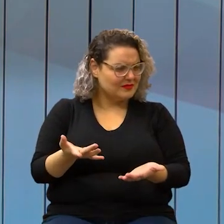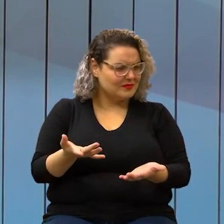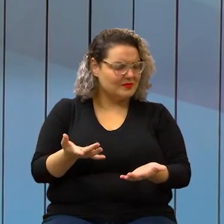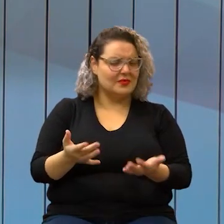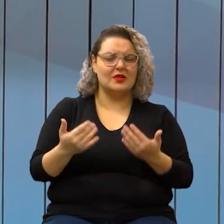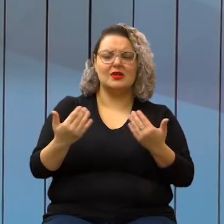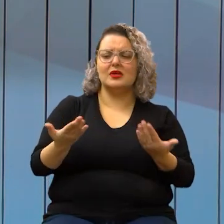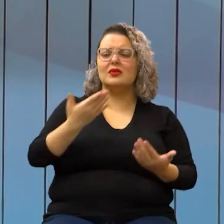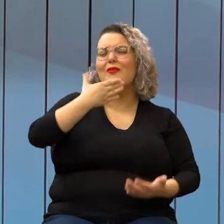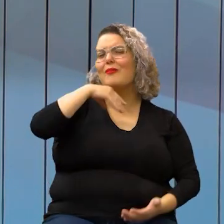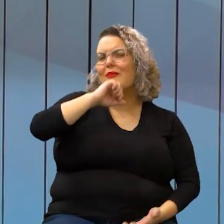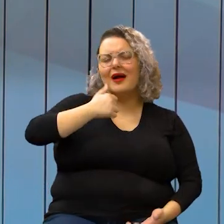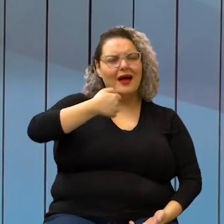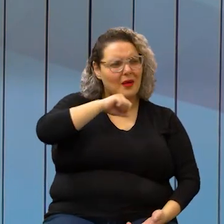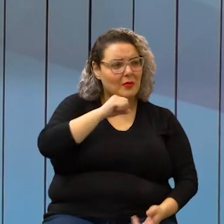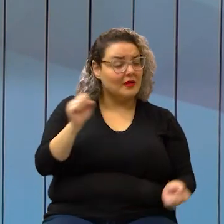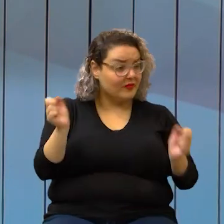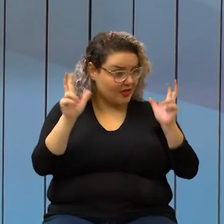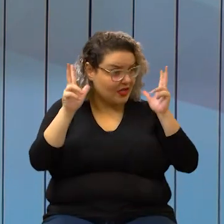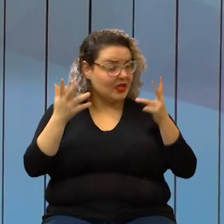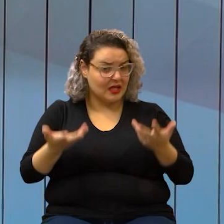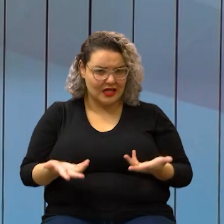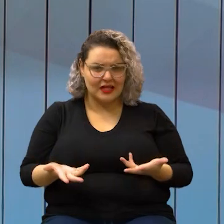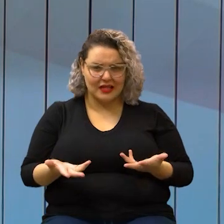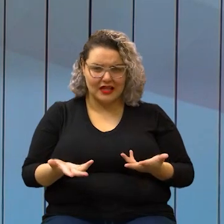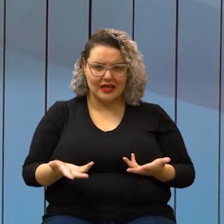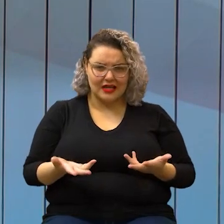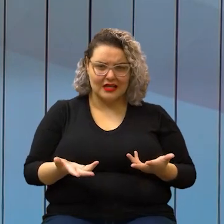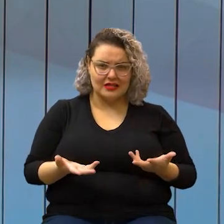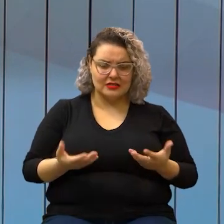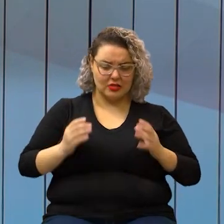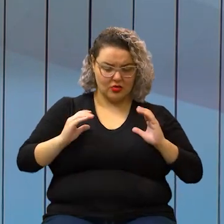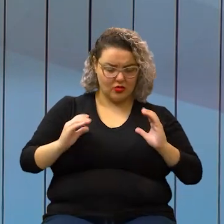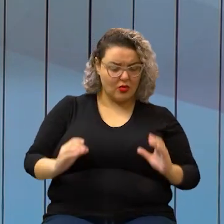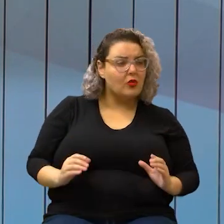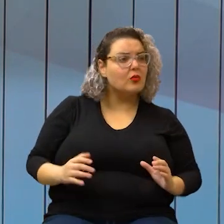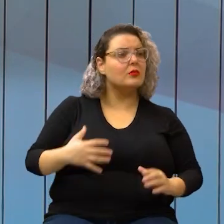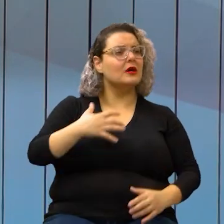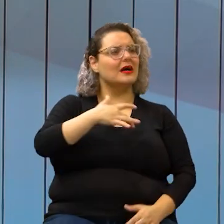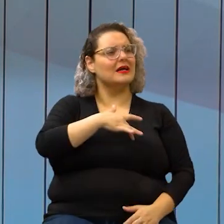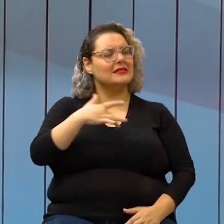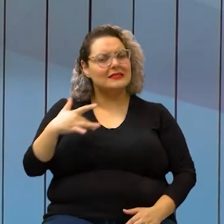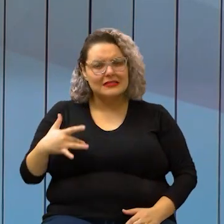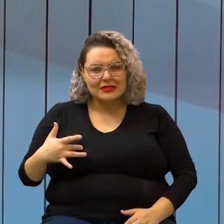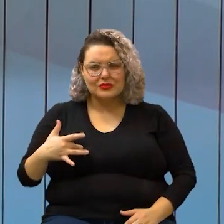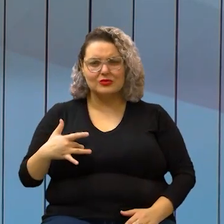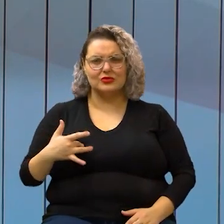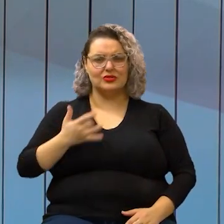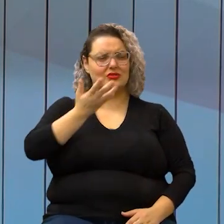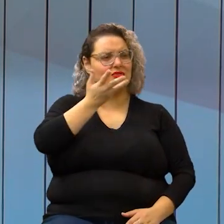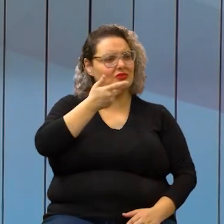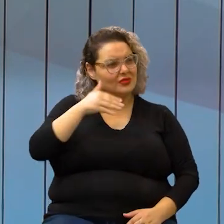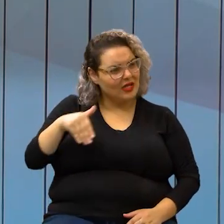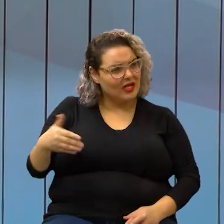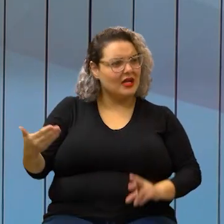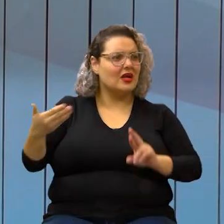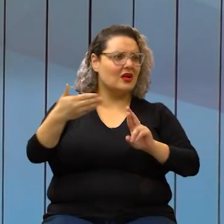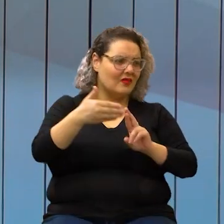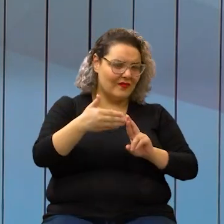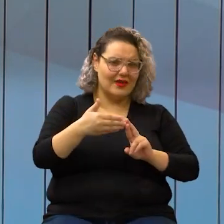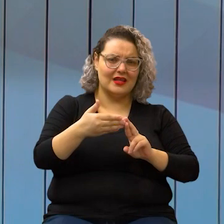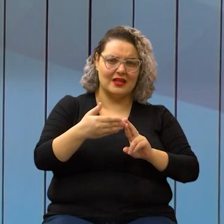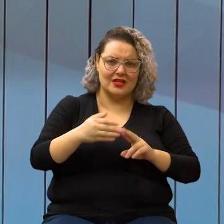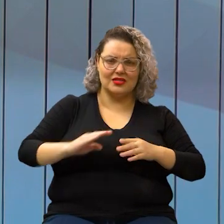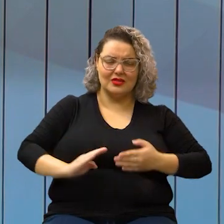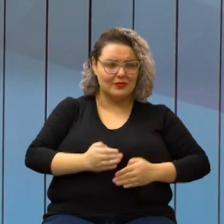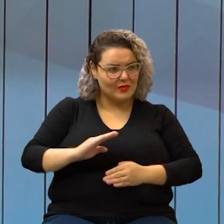verdade? E os pais eles precisam ficar atentos ao comportamento, à saúde, né, da criança